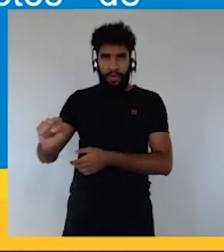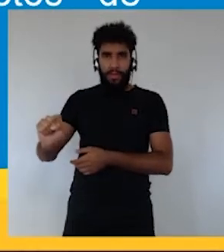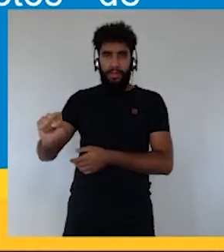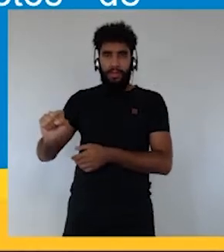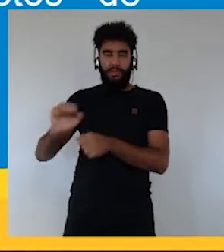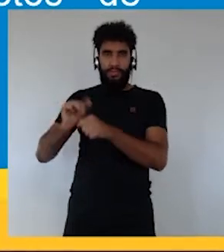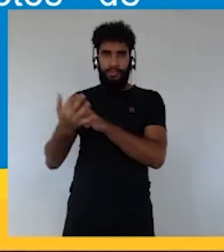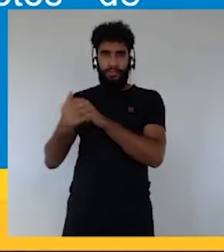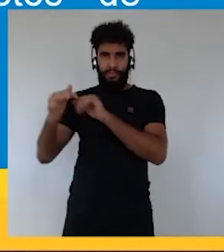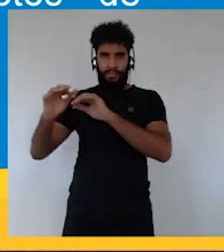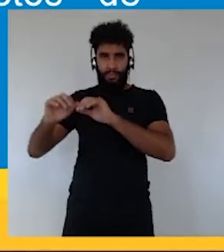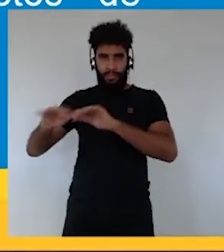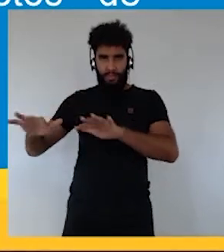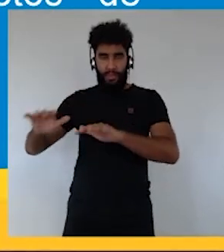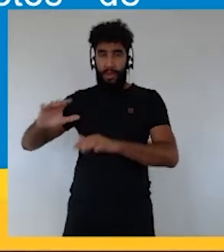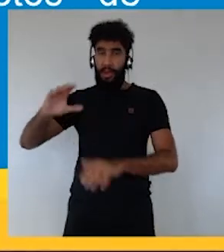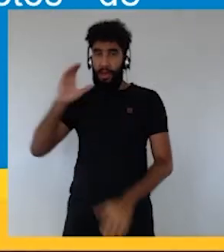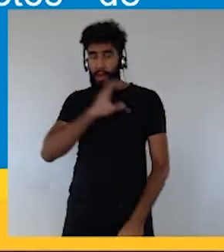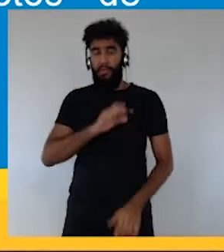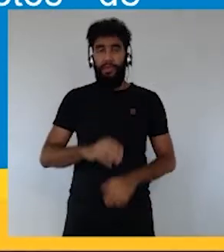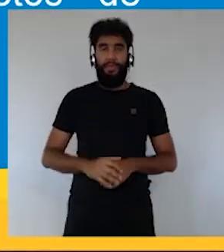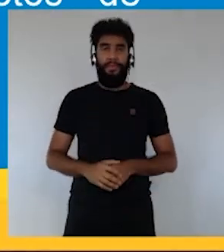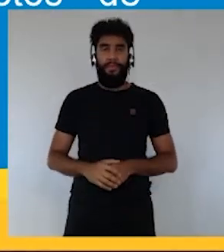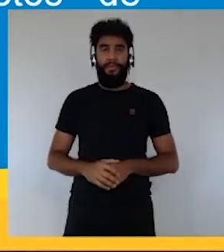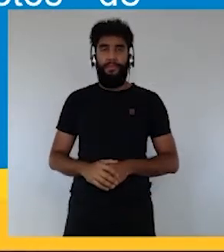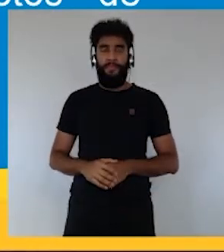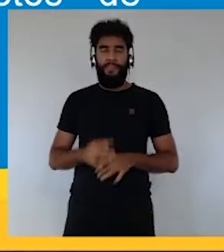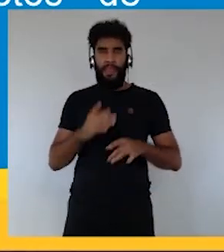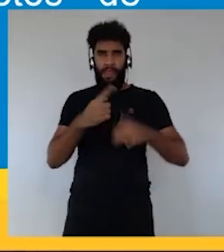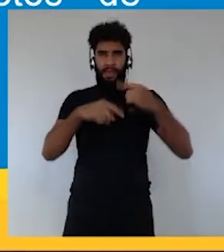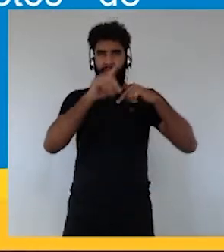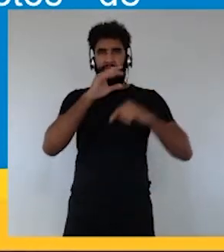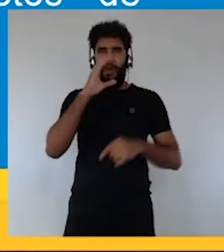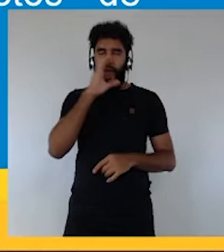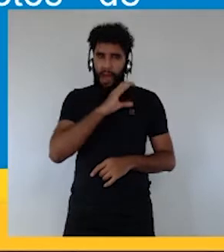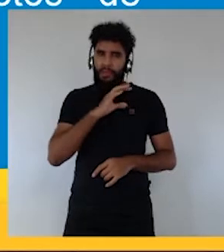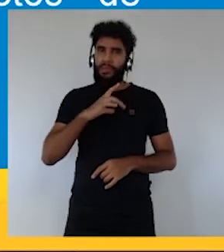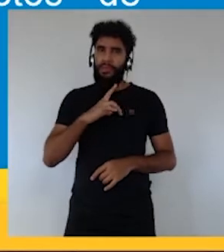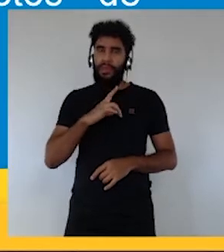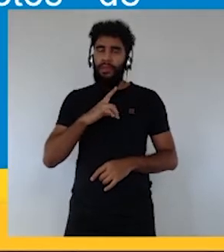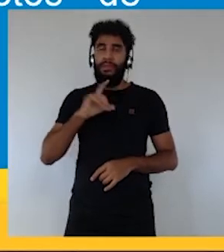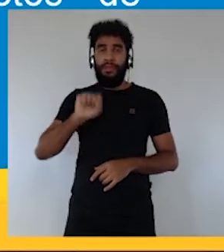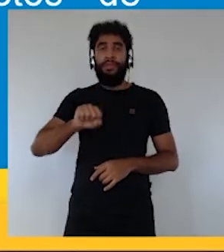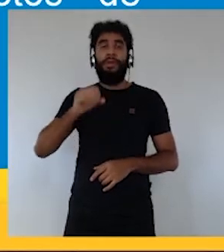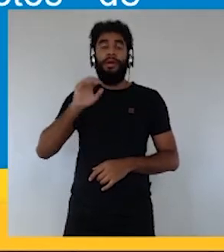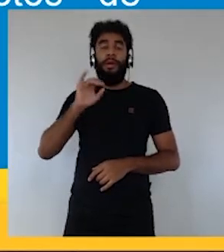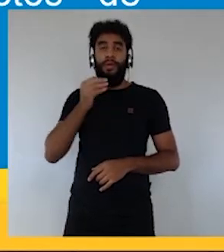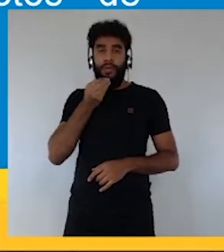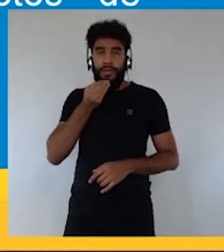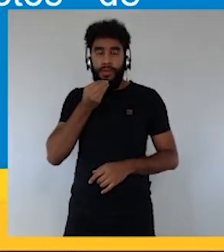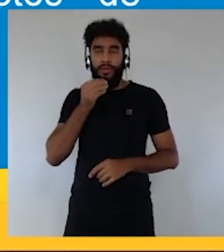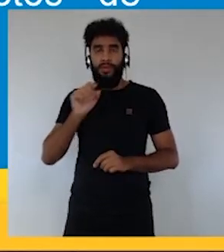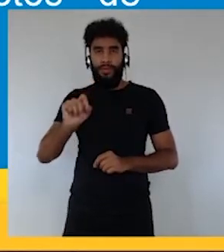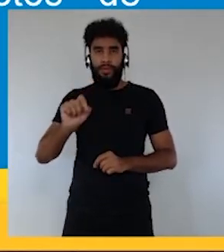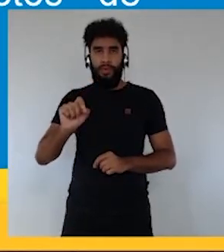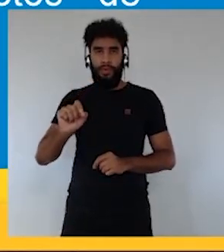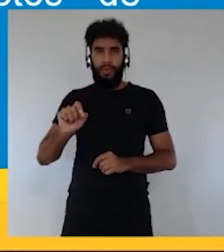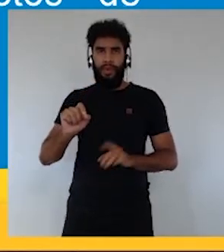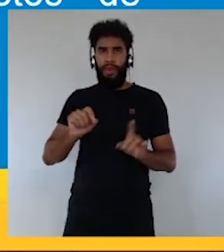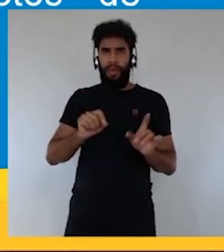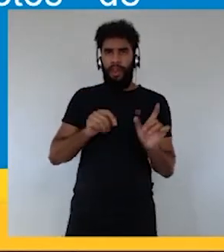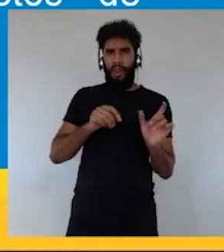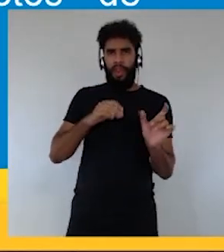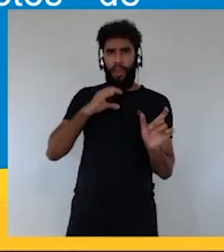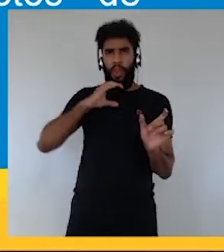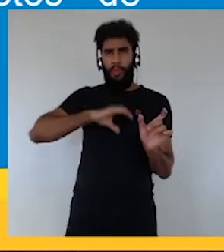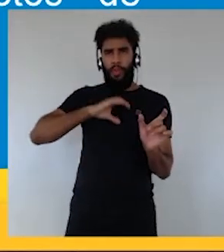Então, esse ciclo foi acelerado e nós tivemos a oportunidade de ter, por exemplo, em português, muito rápido,